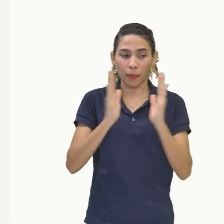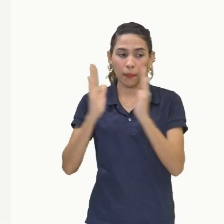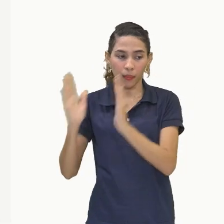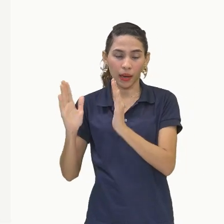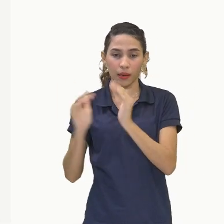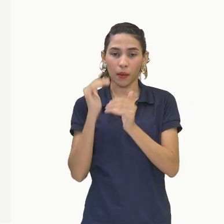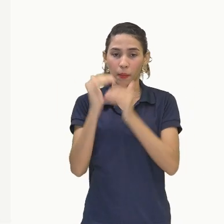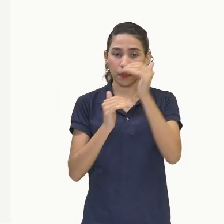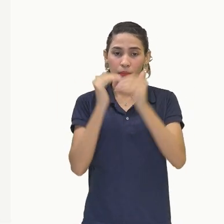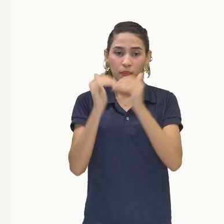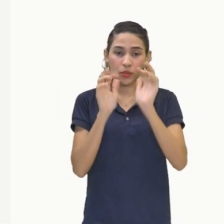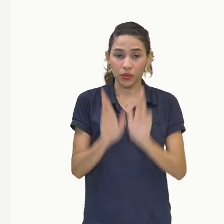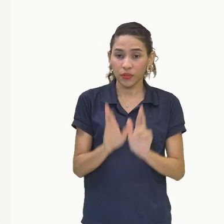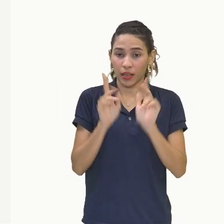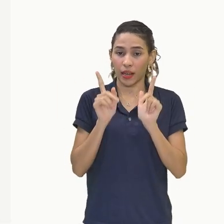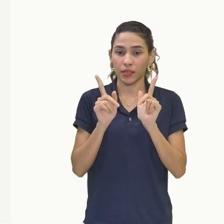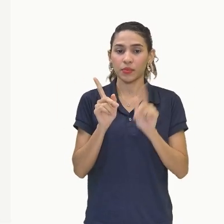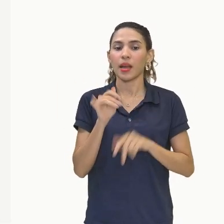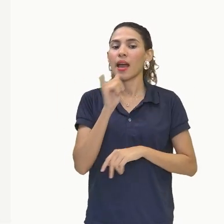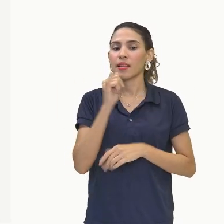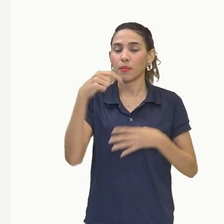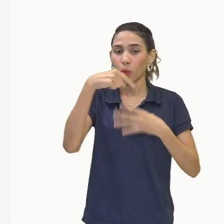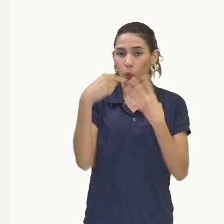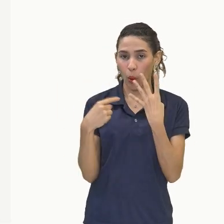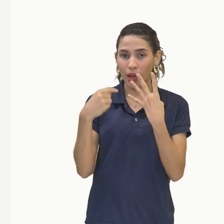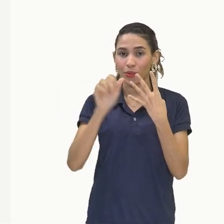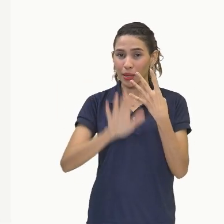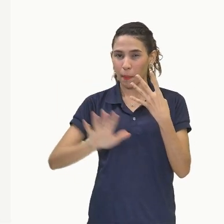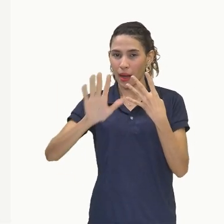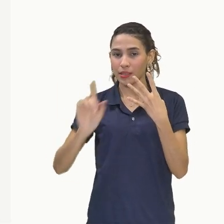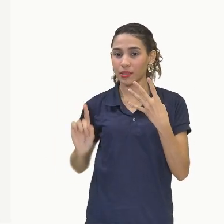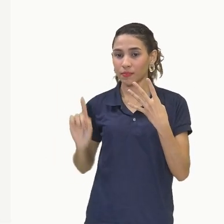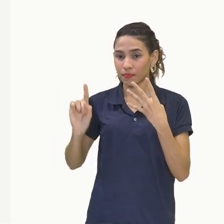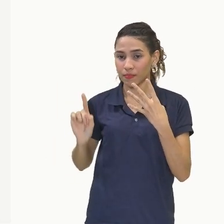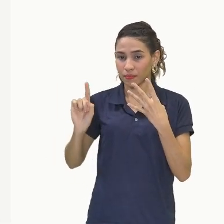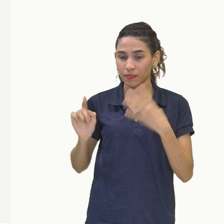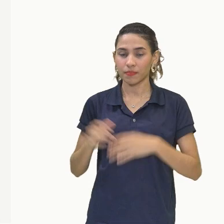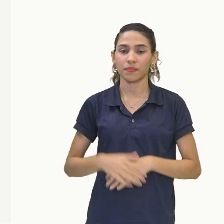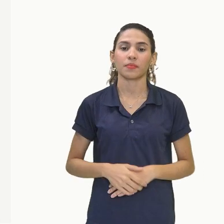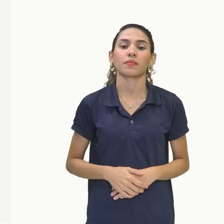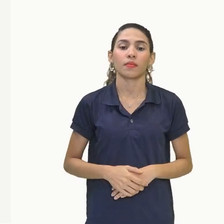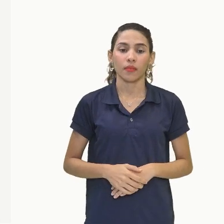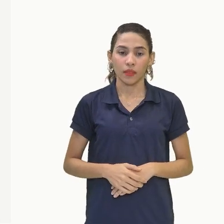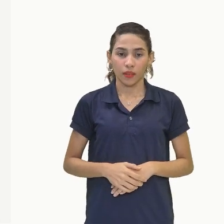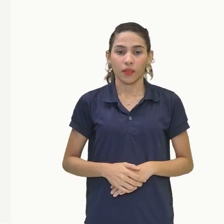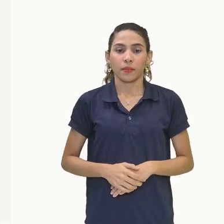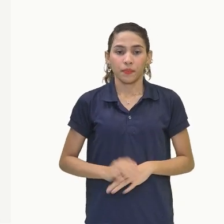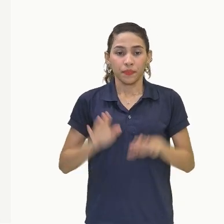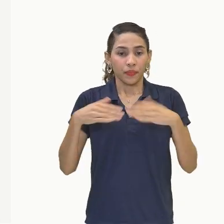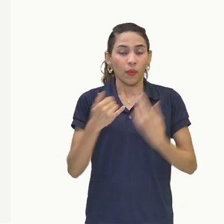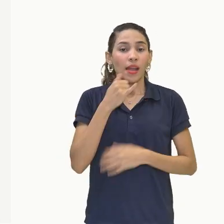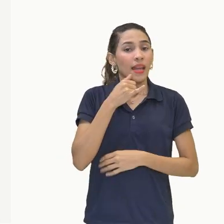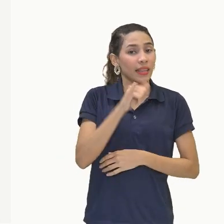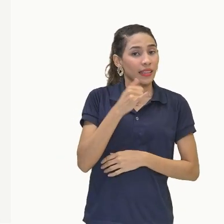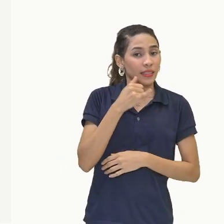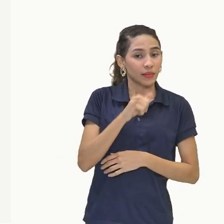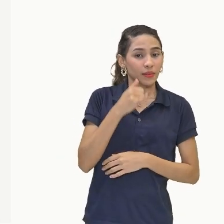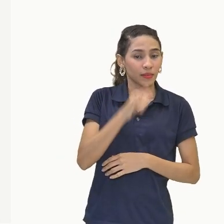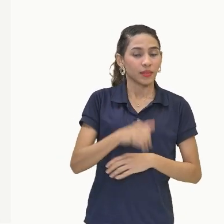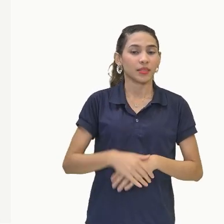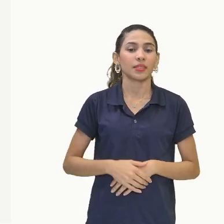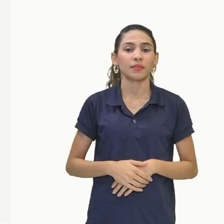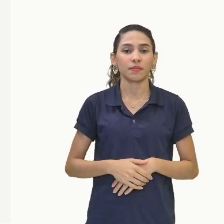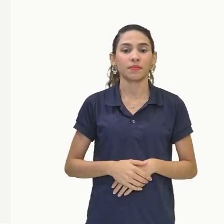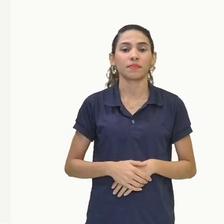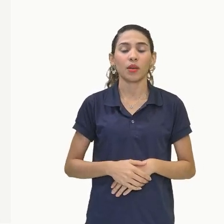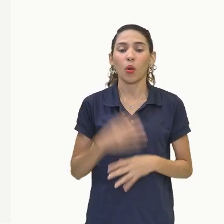como nós temos aqui as 4 imagens. E outras mais, né? Aí eu tenho que a energia elétrica ela é obtida por